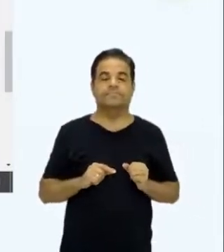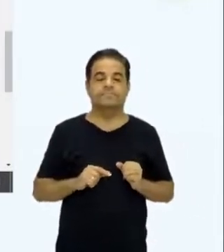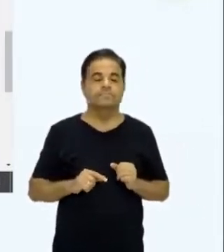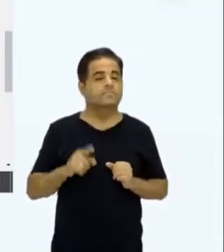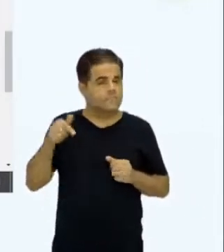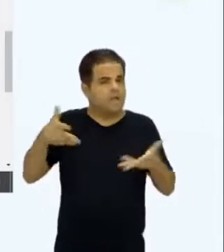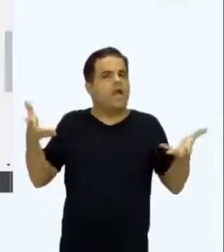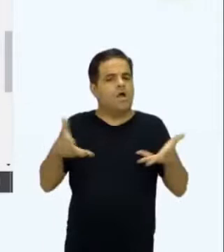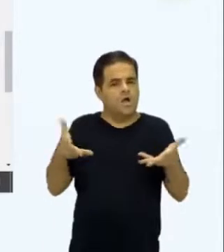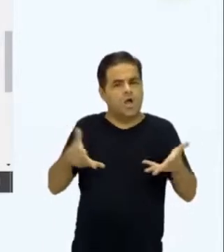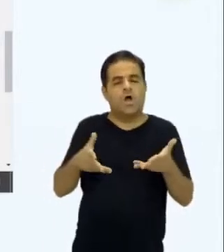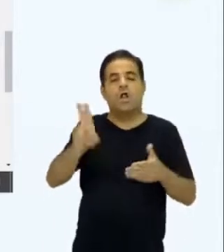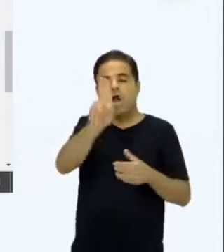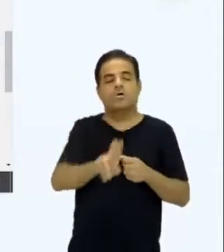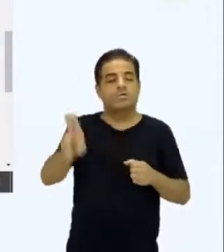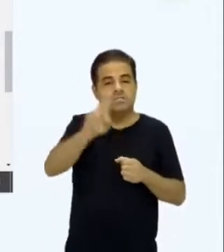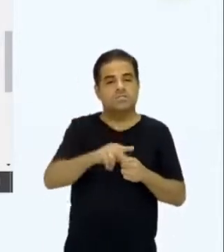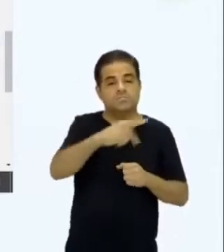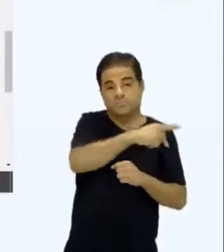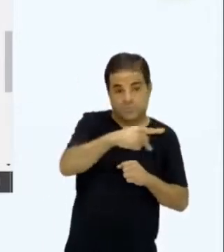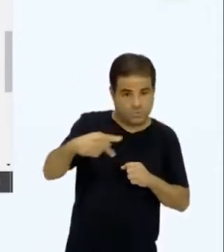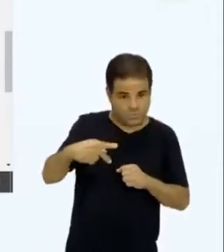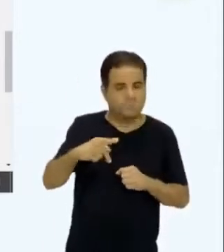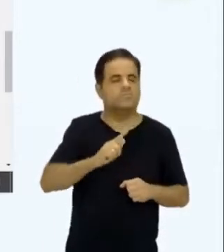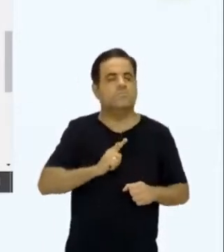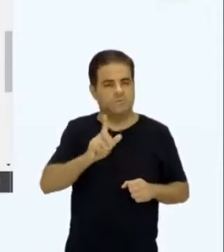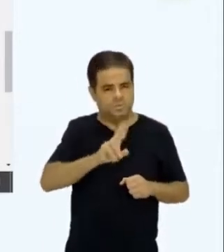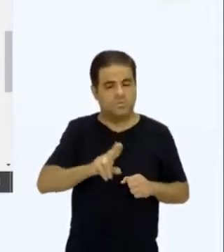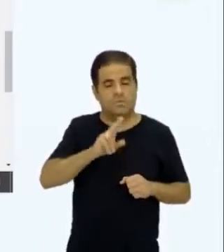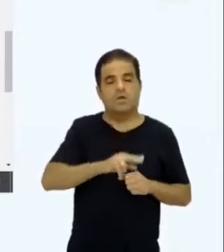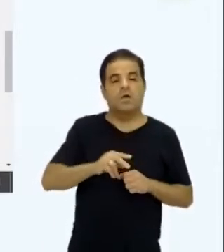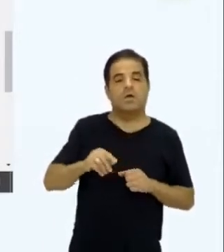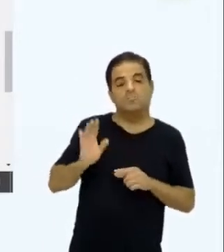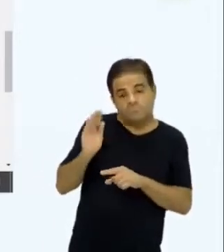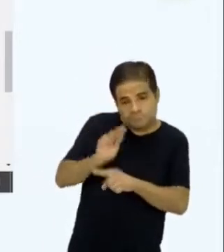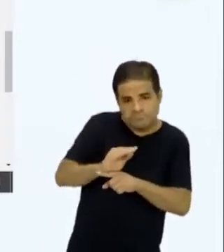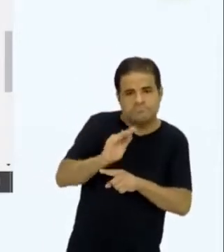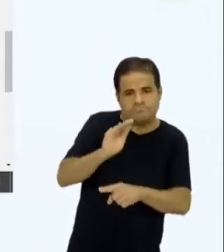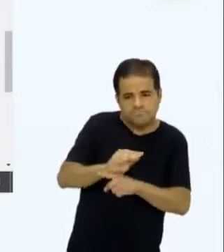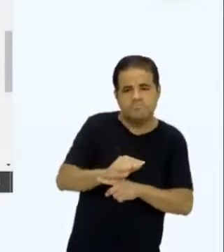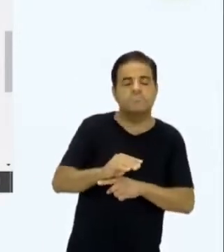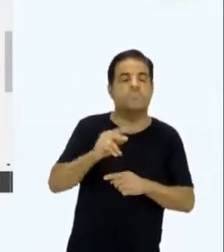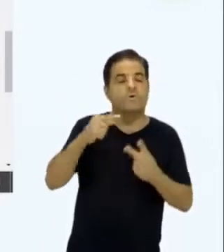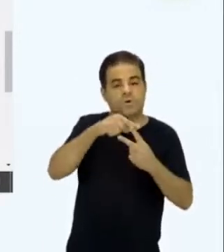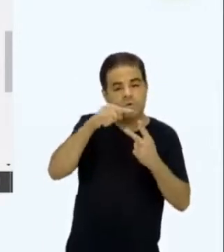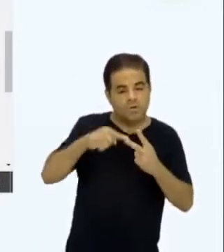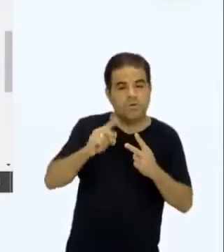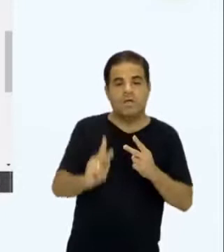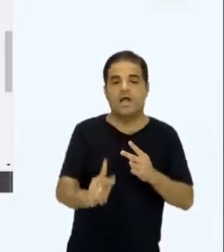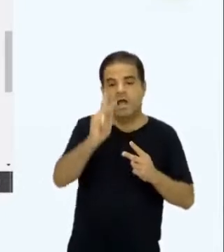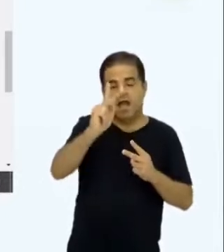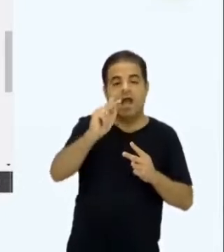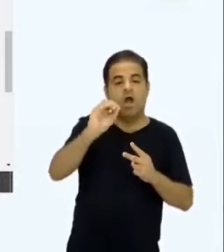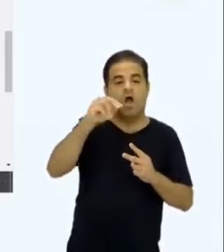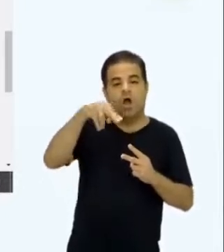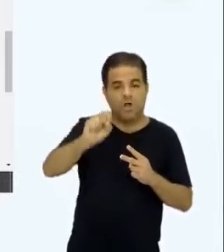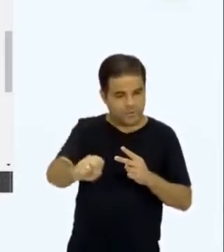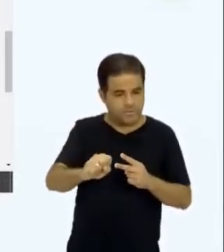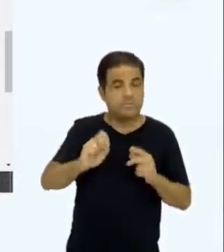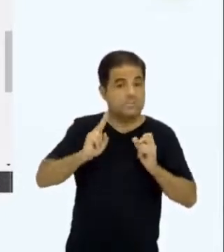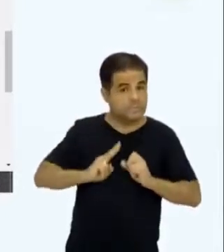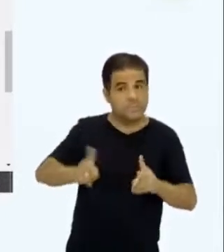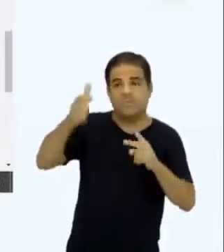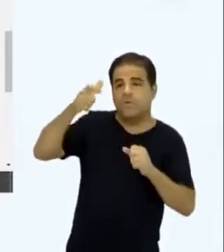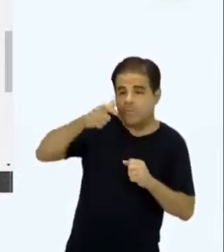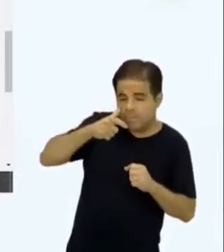Nesse momento, vamos utilizar o potenciômetro, alterando a sua resistência para 2K ohms. Sempre